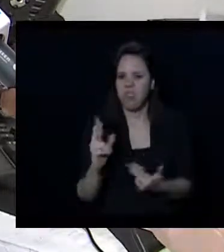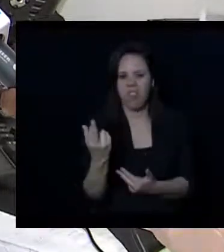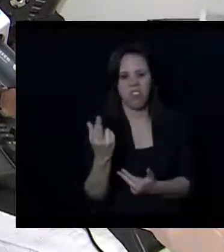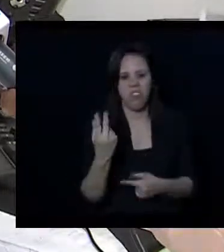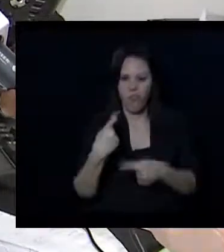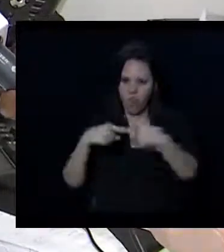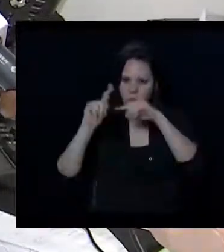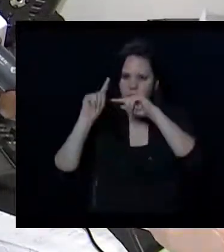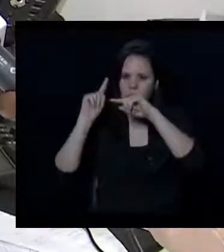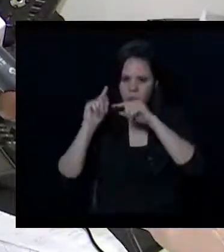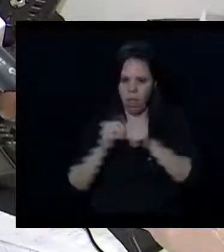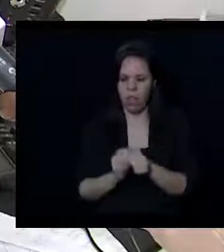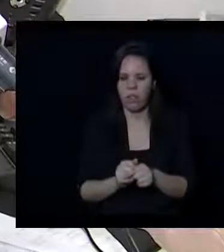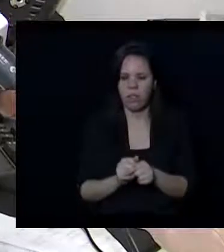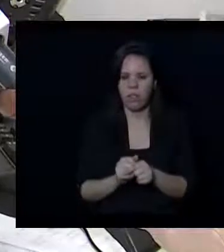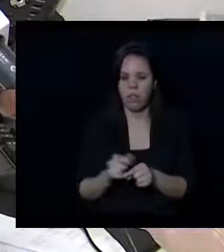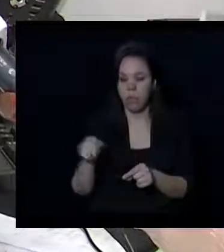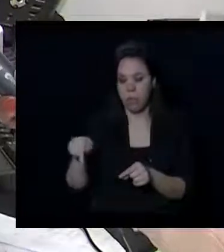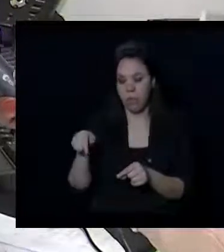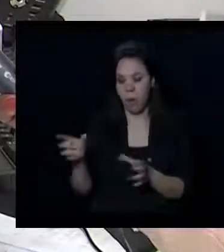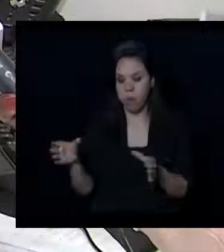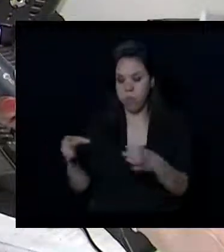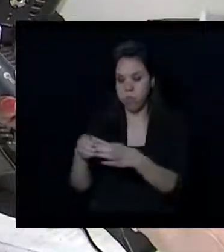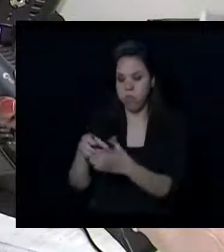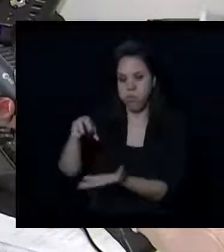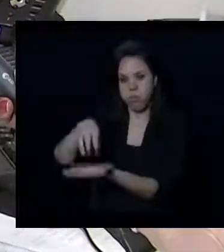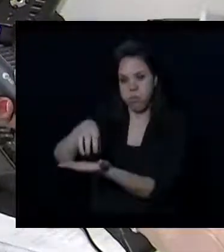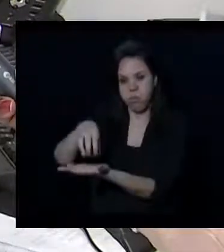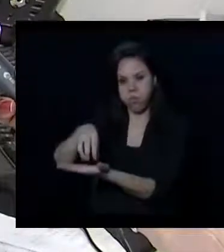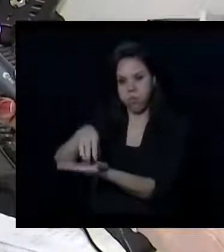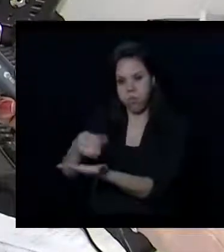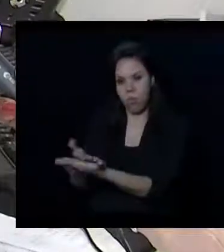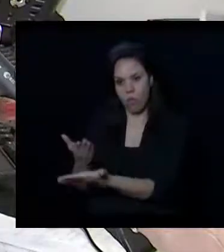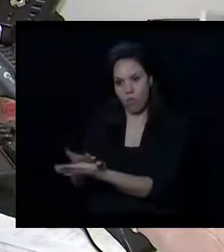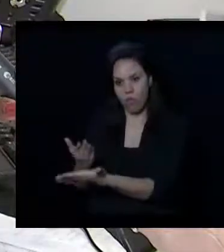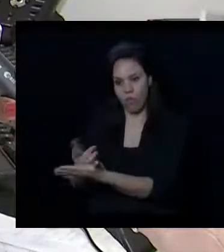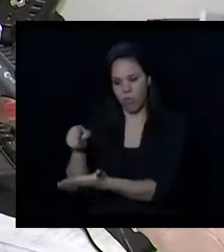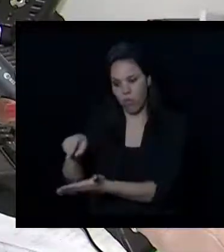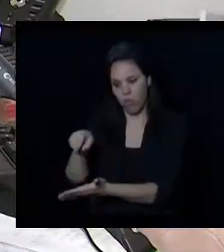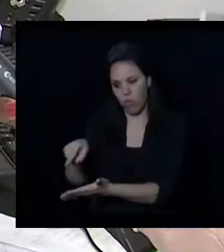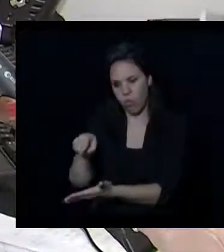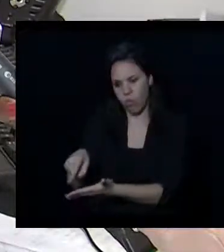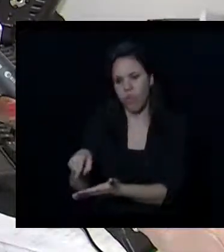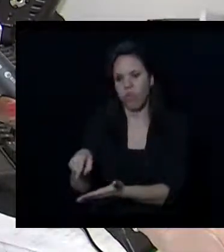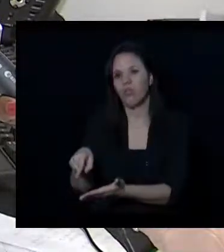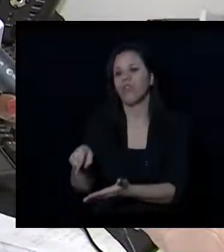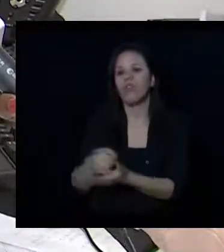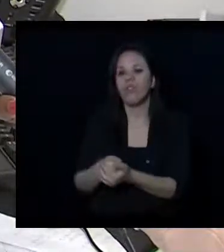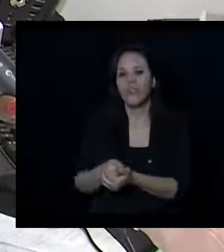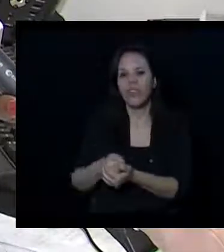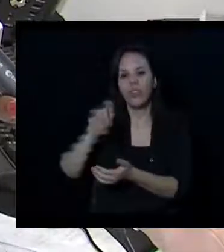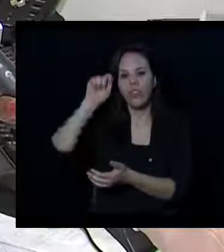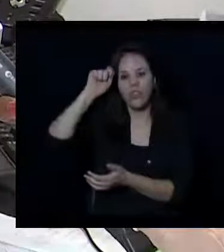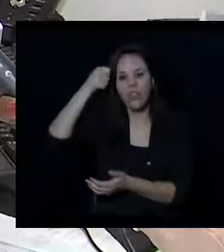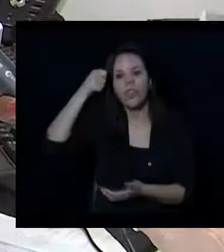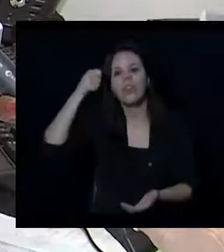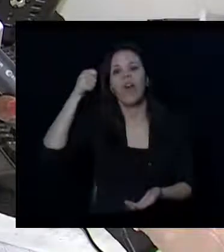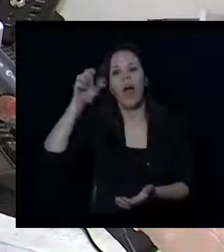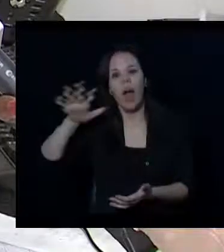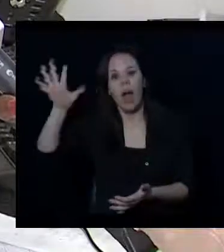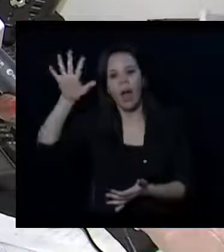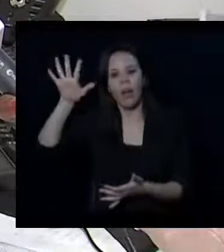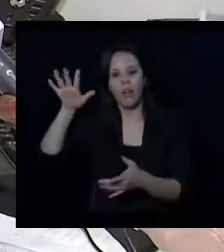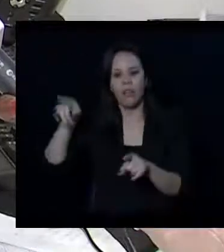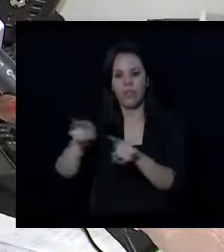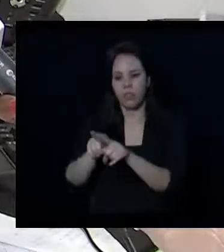ali a criação do Centro de Estudo da Africanos e Afro-Brasileiro, que nós, juntamente